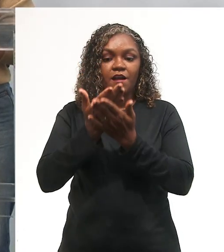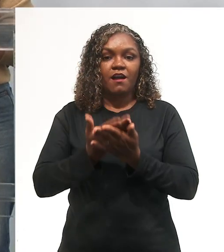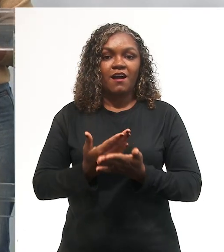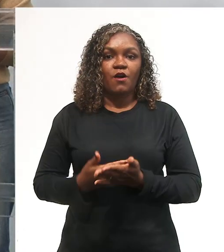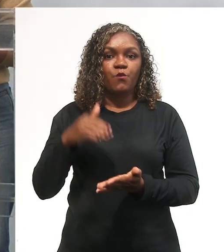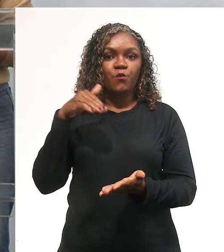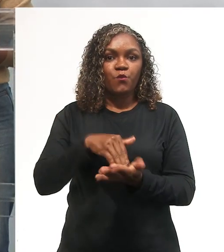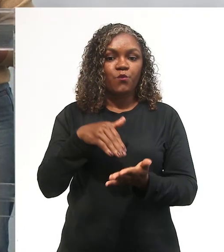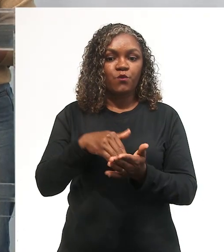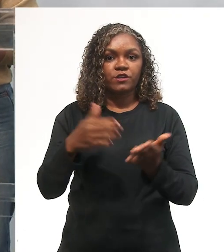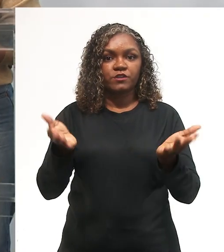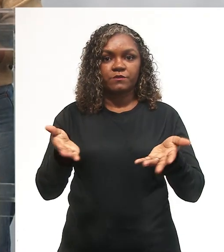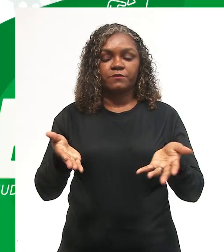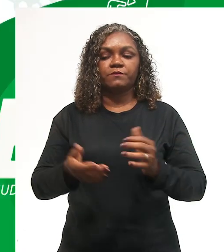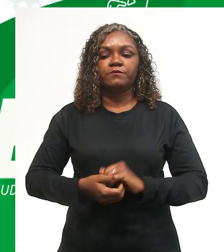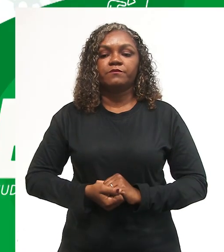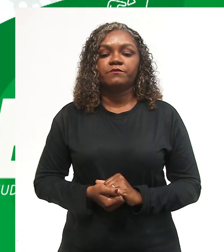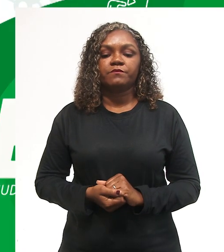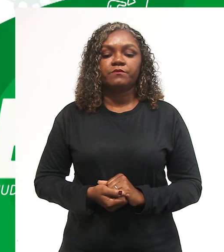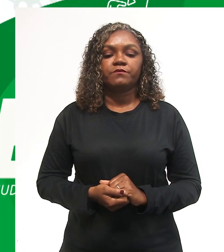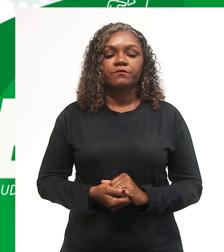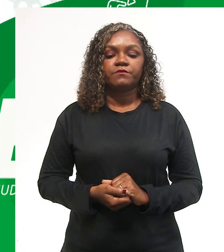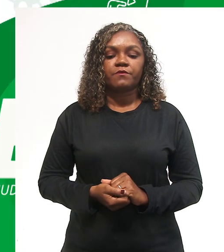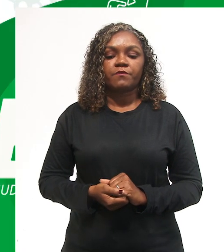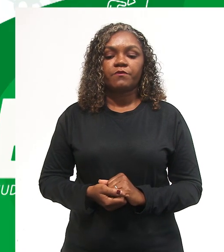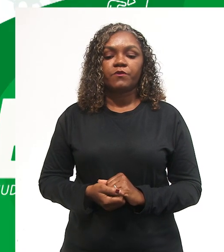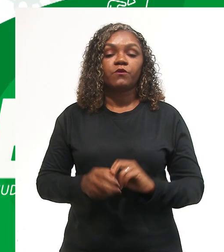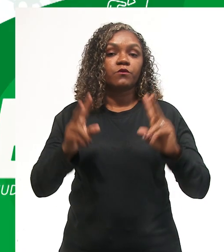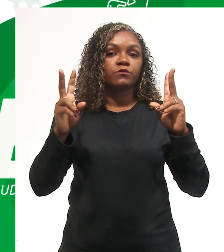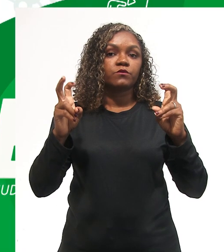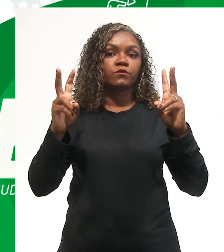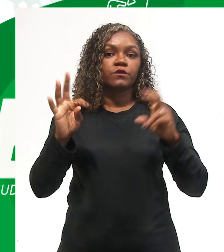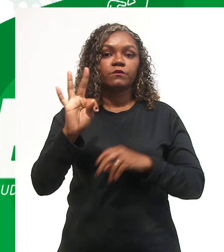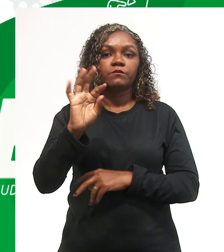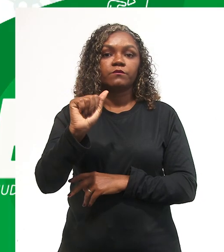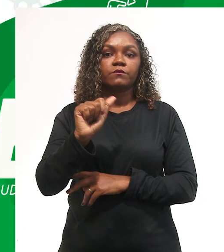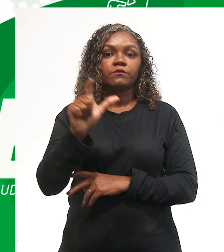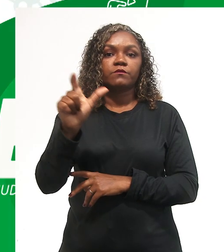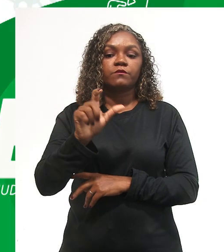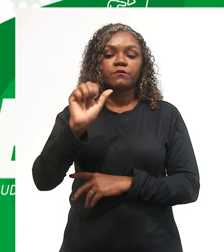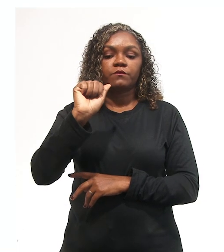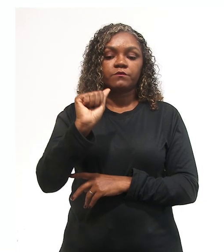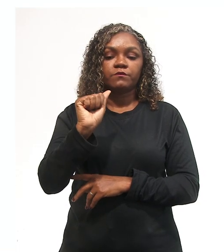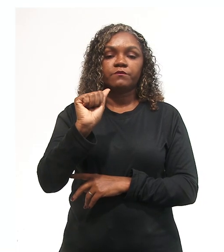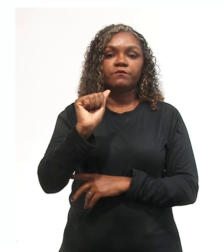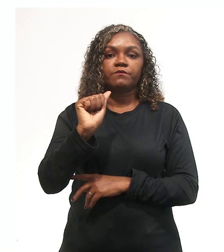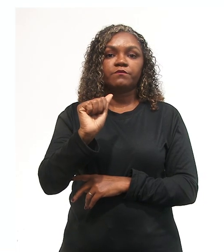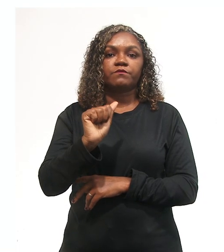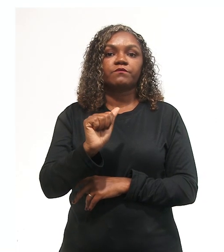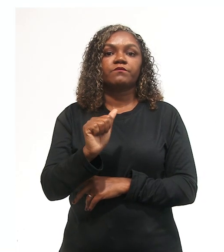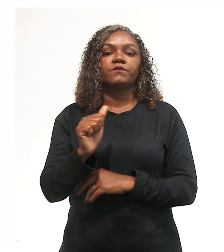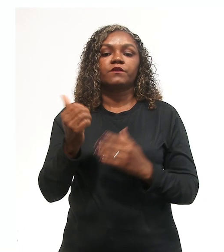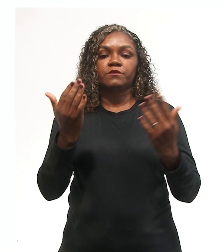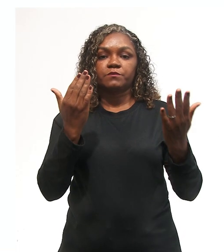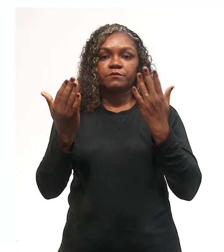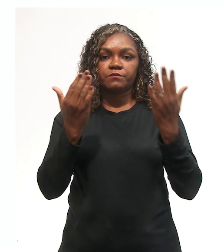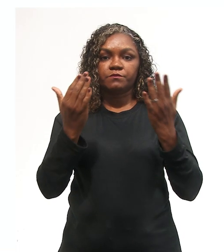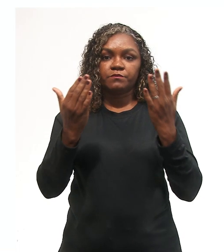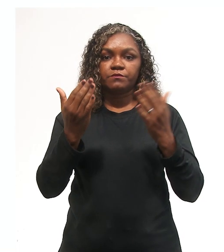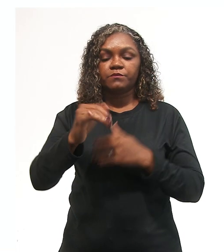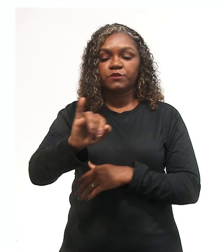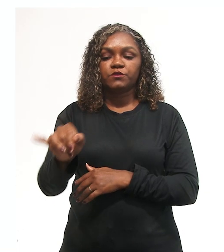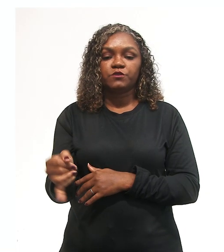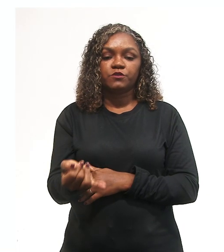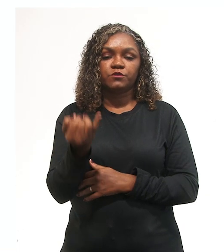última unidade. Nós vamos falar sobre taxa de juros proporcionais e equivalentes. Os objetivos